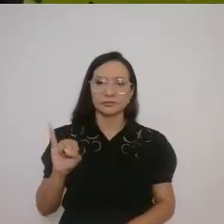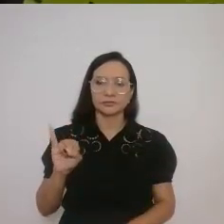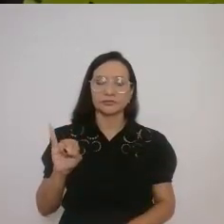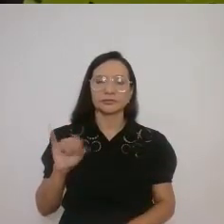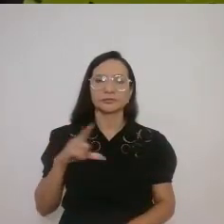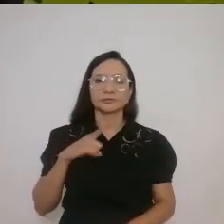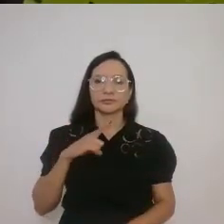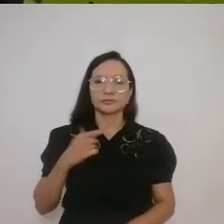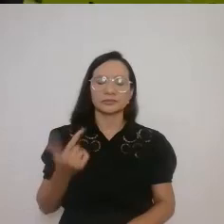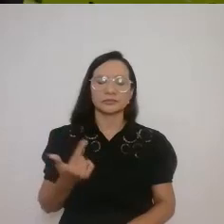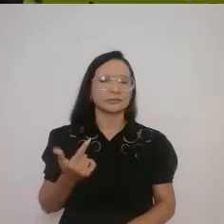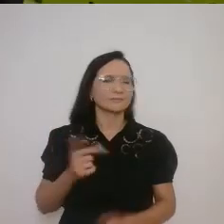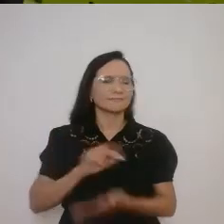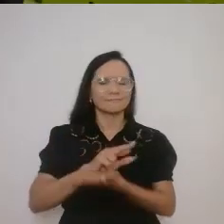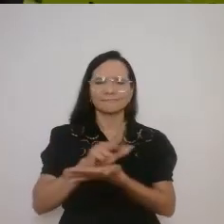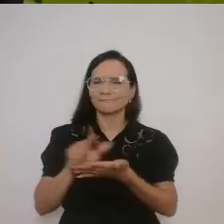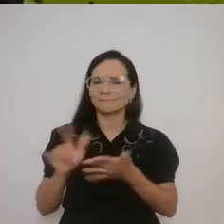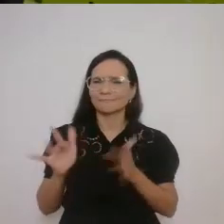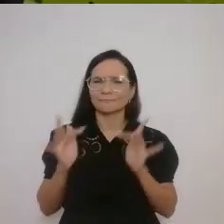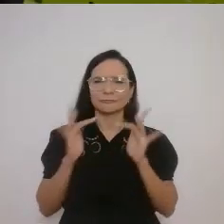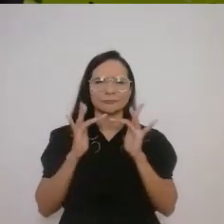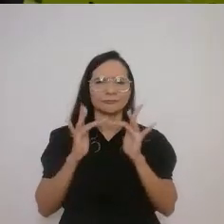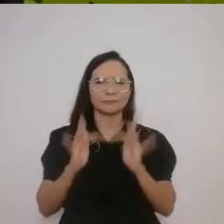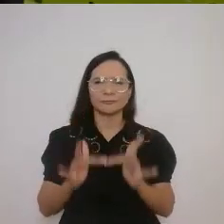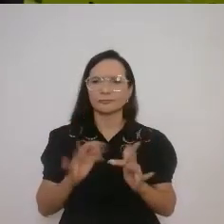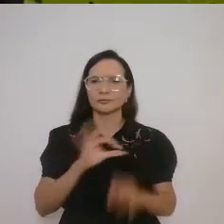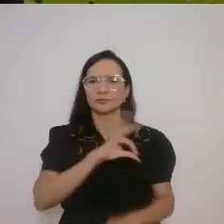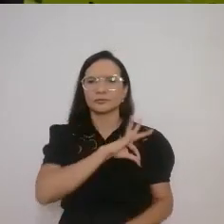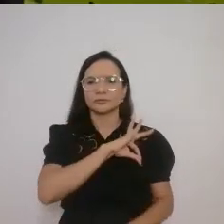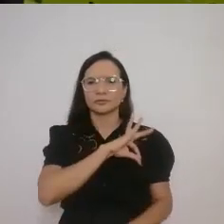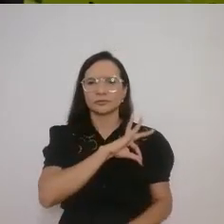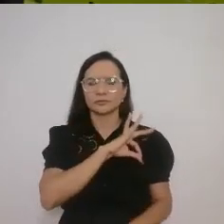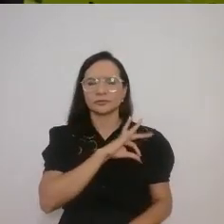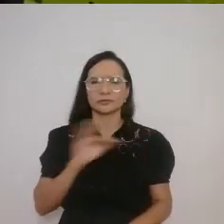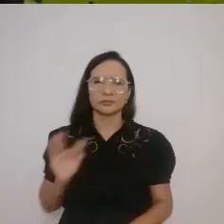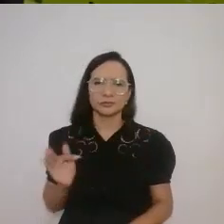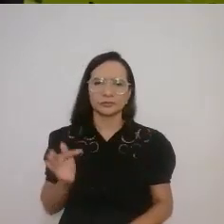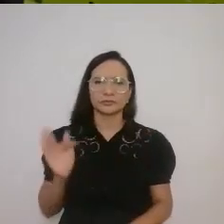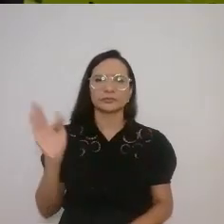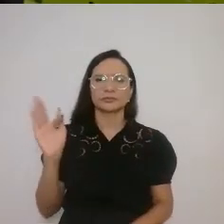a Polícia Federal, de forma a facilitar os trâmites